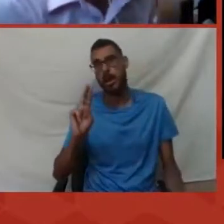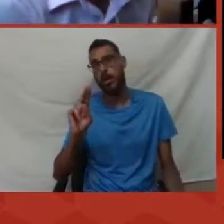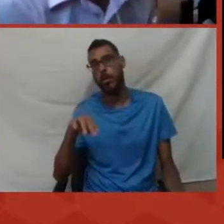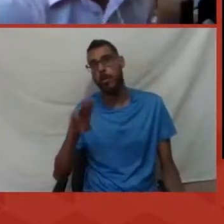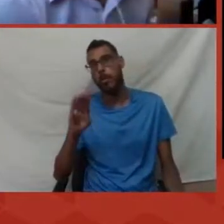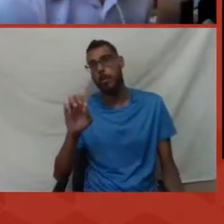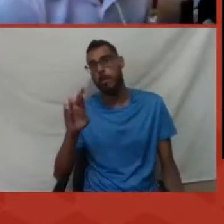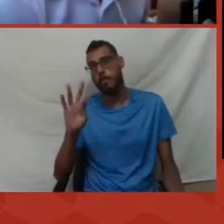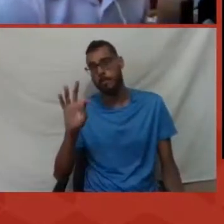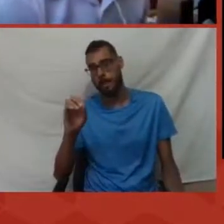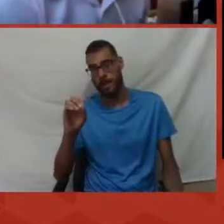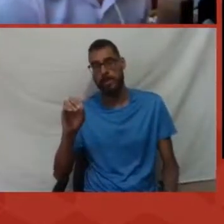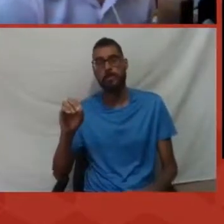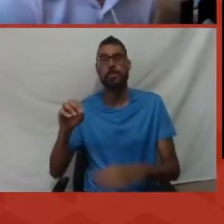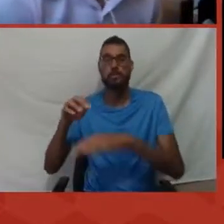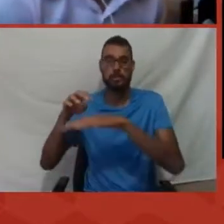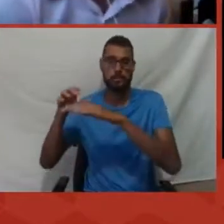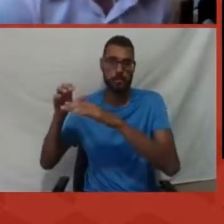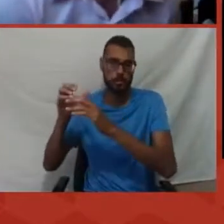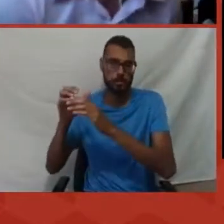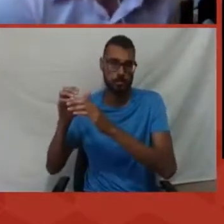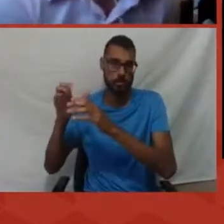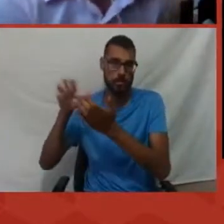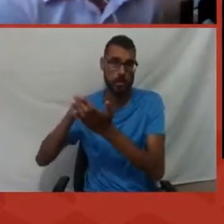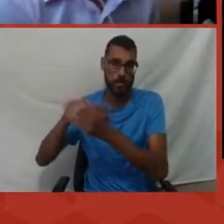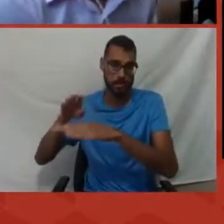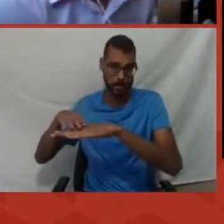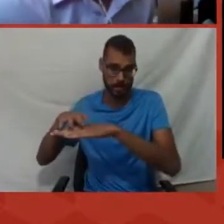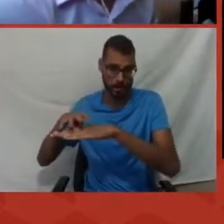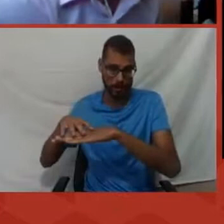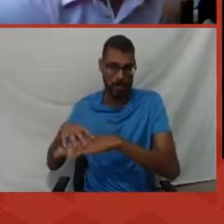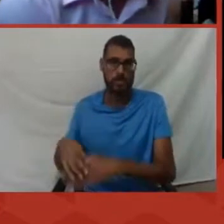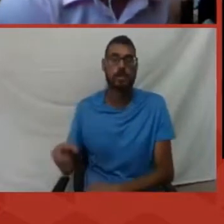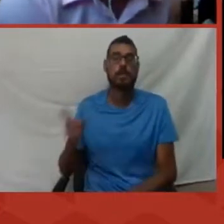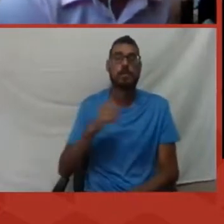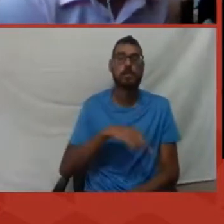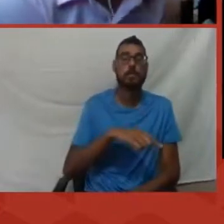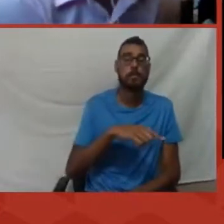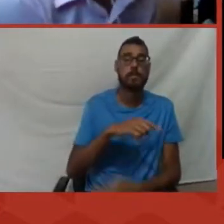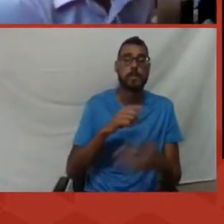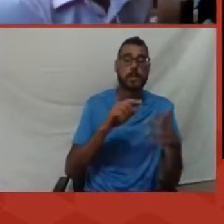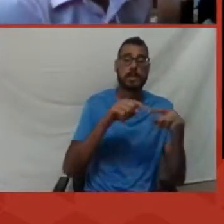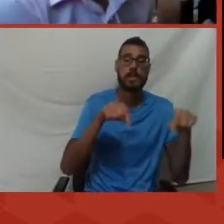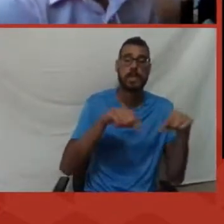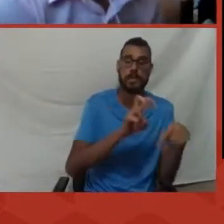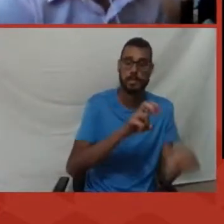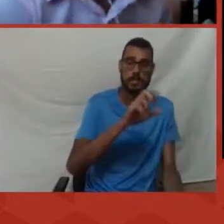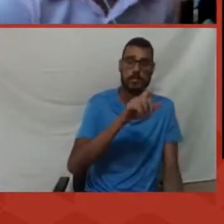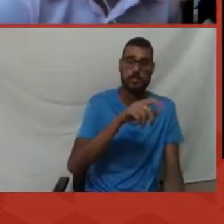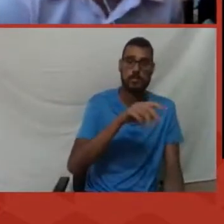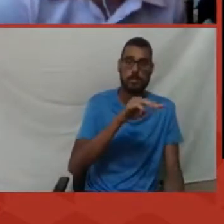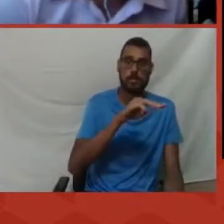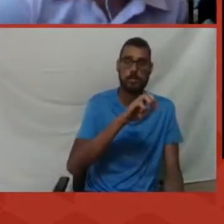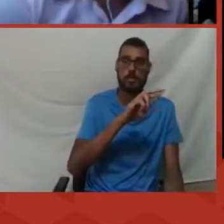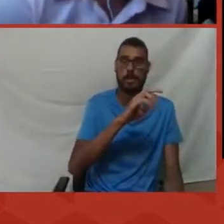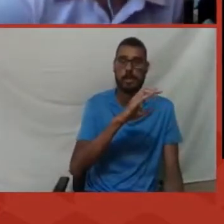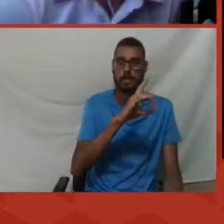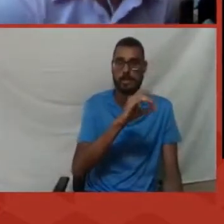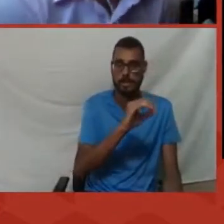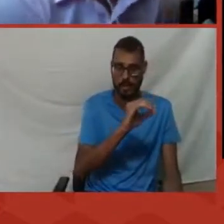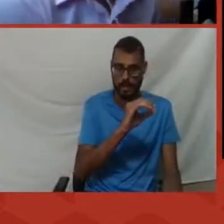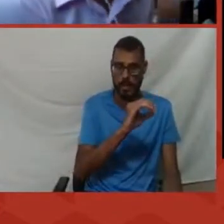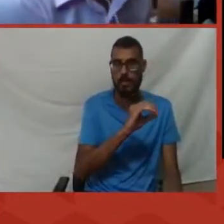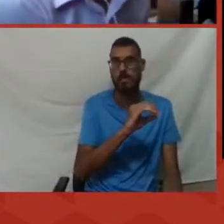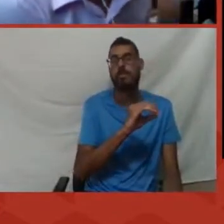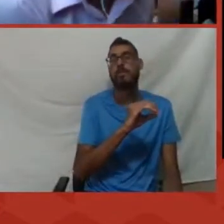de Matemática. Na sala 5, o Marcelo Taqueda, do Departamento de Engenharia Civil, e o Márcio Viola,